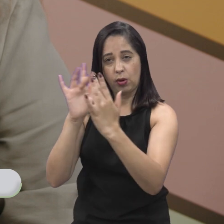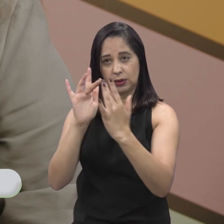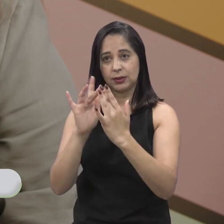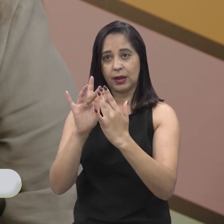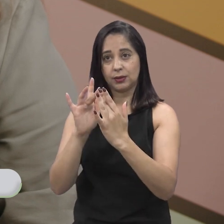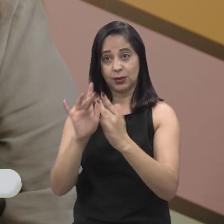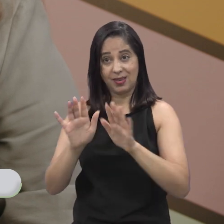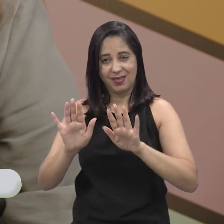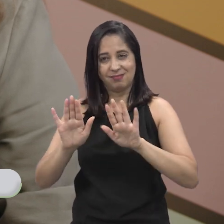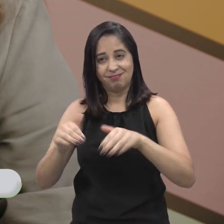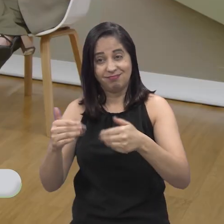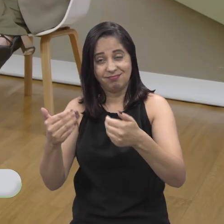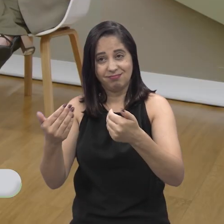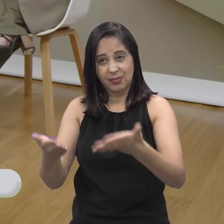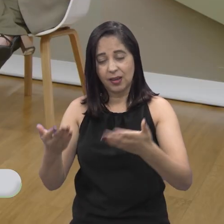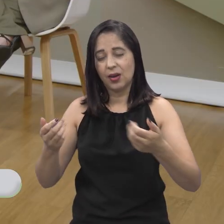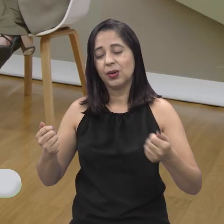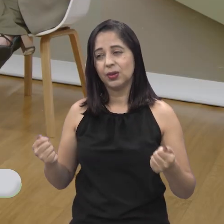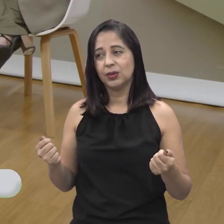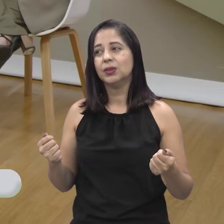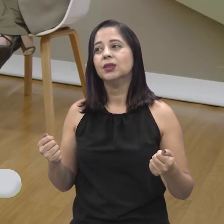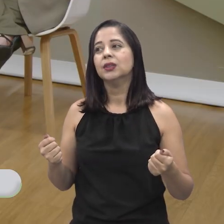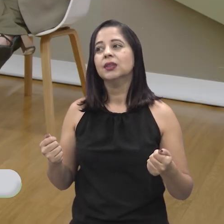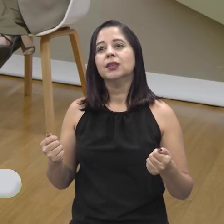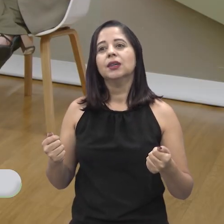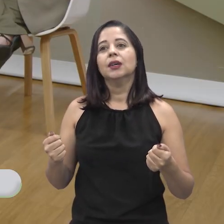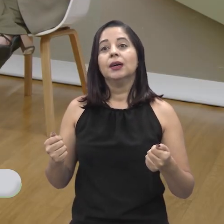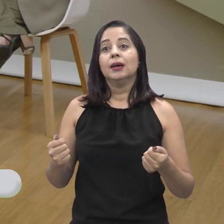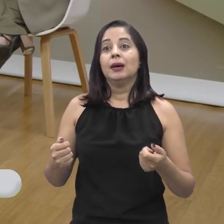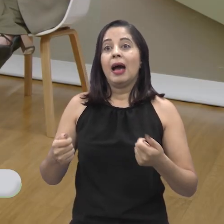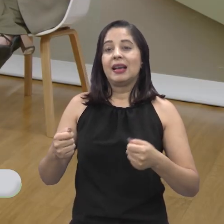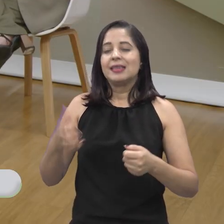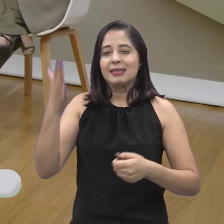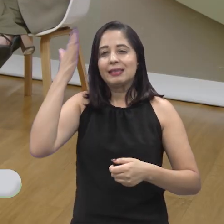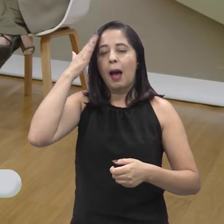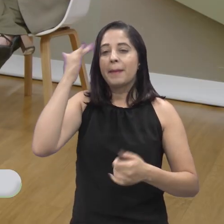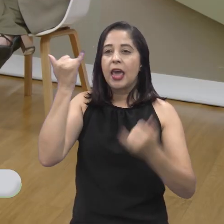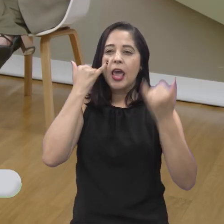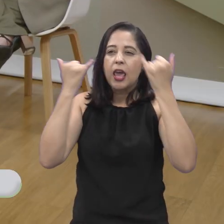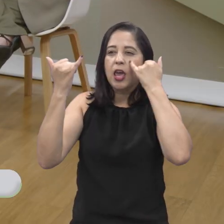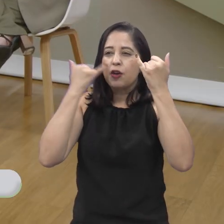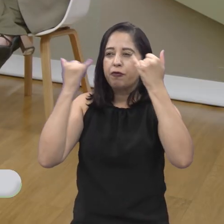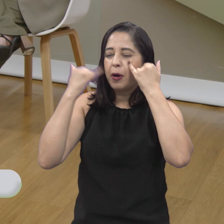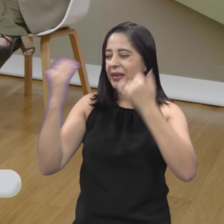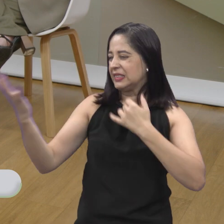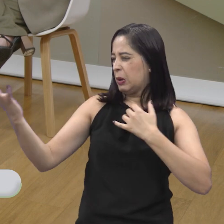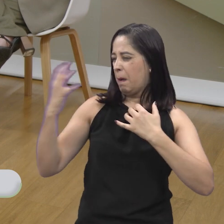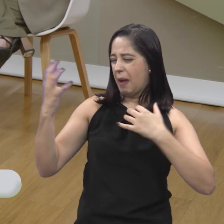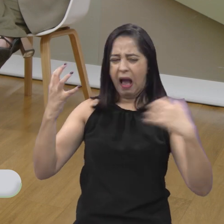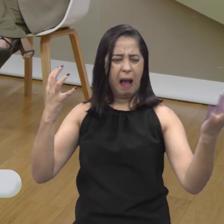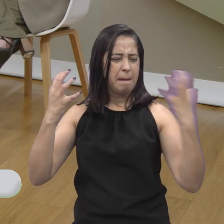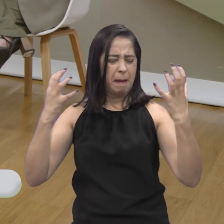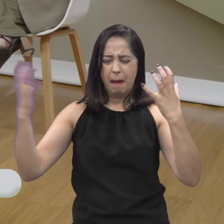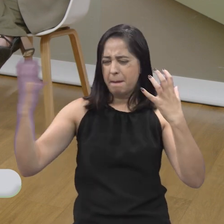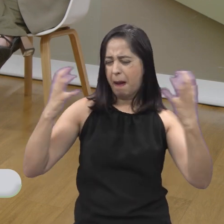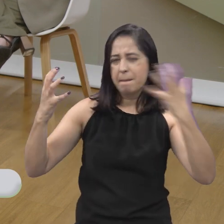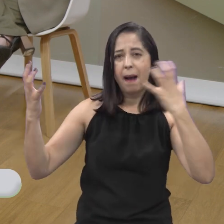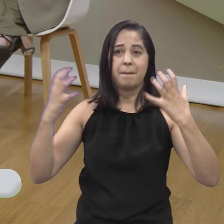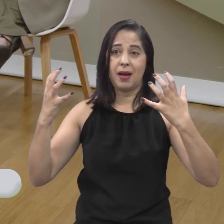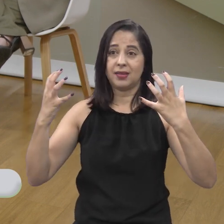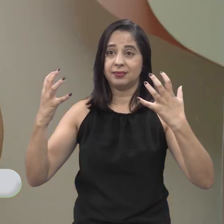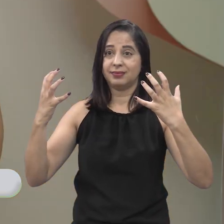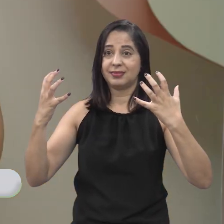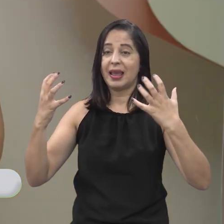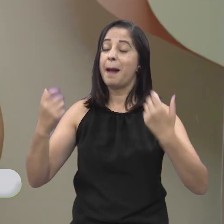você não tenha, né? Essa enxurrada de informações que vem prejudicar o seu desempenho,